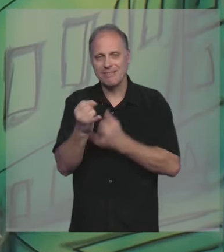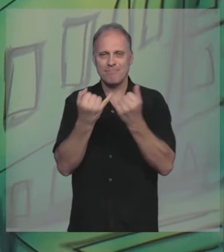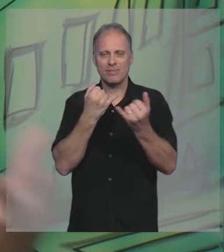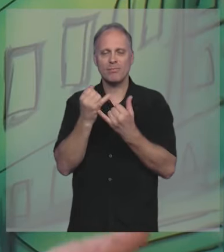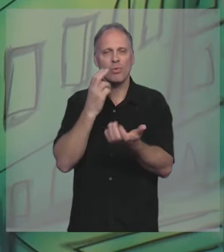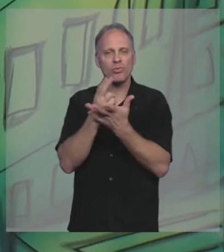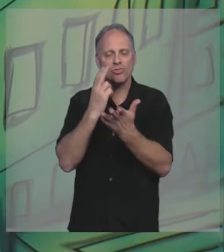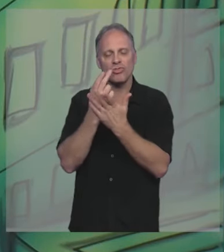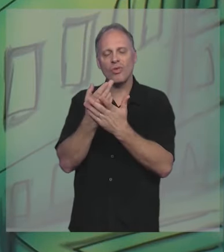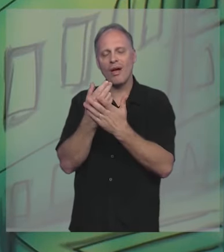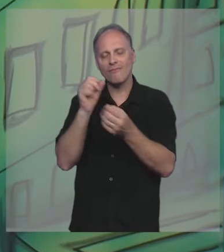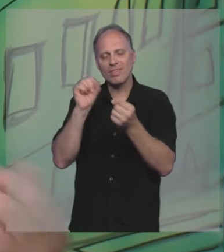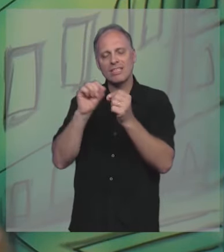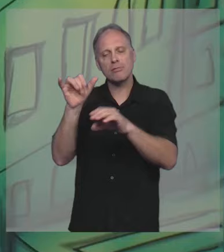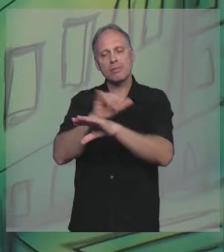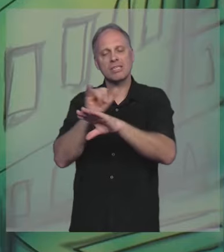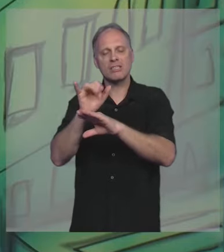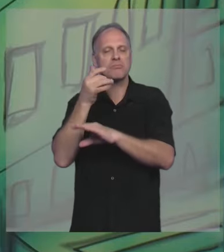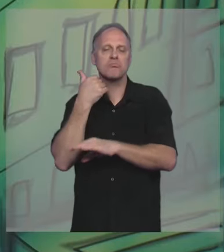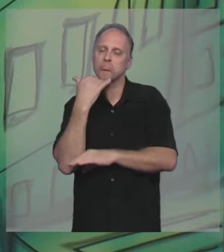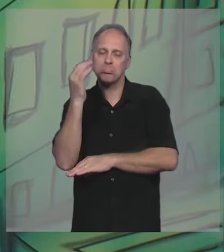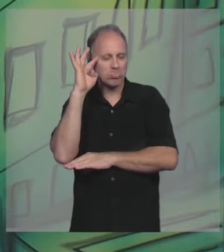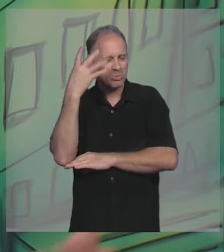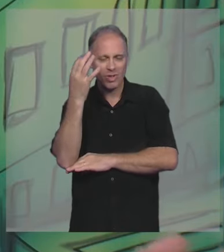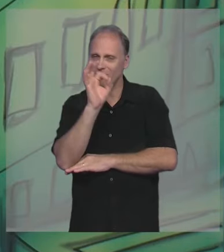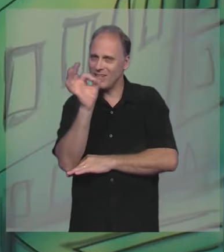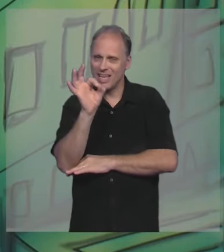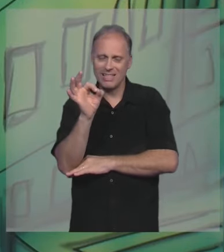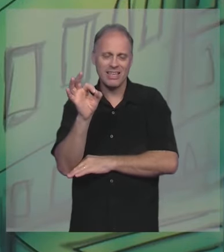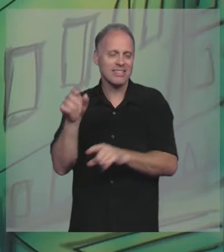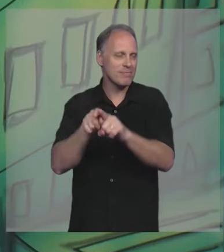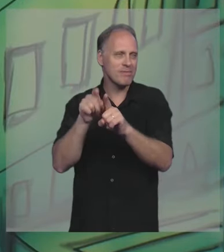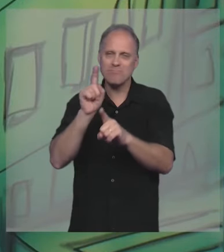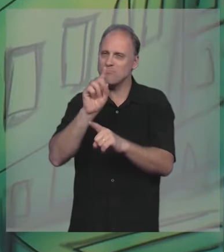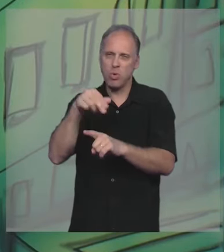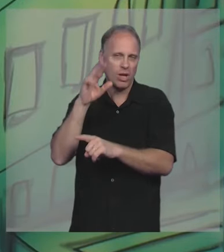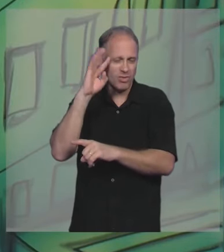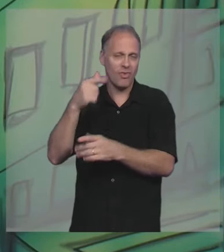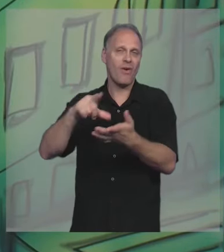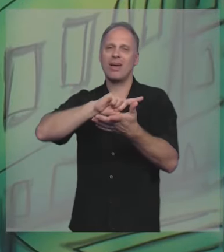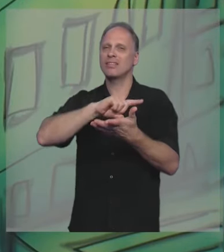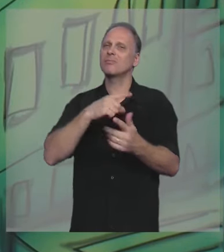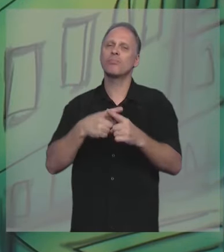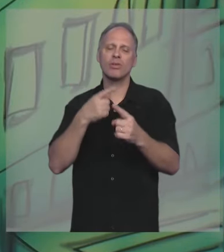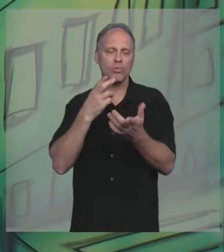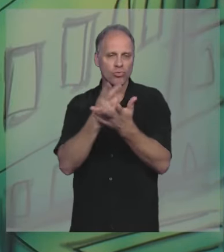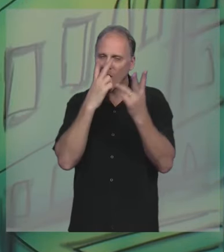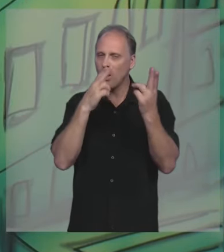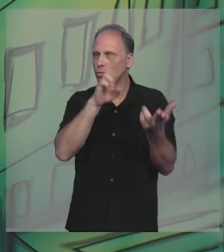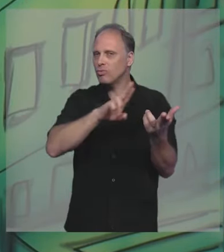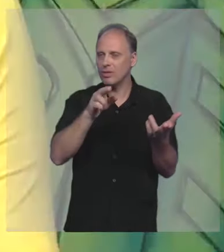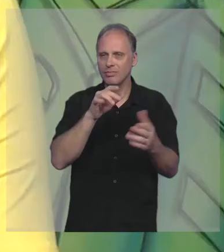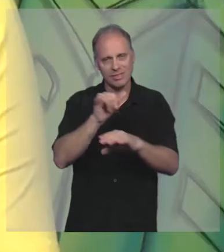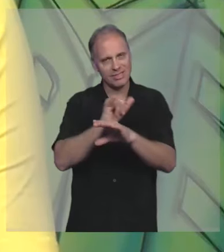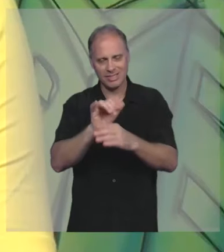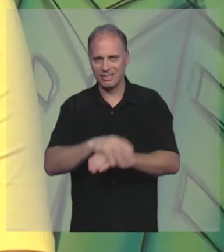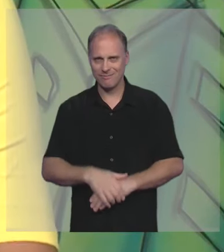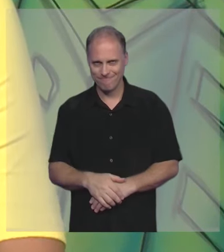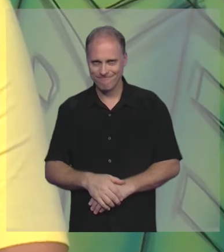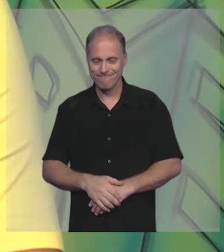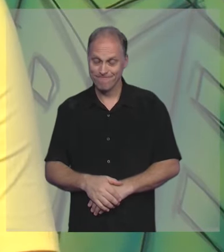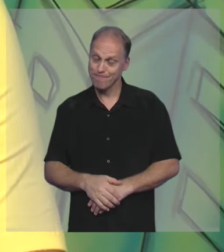a gente vai seguir uma estratégia que não resolve e também já não resolveu antes? Vamos